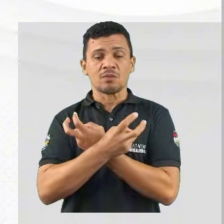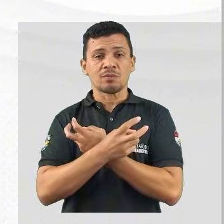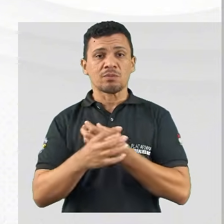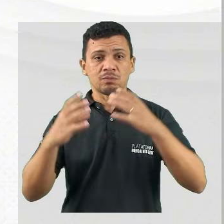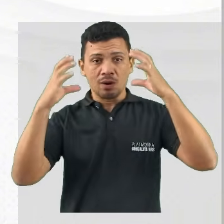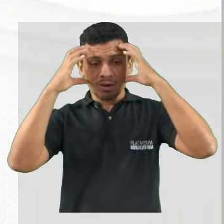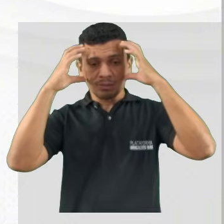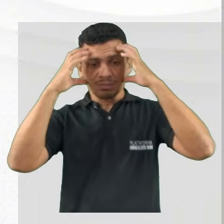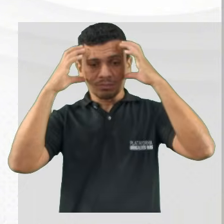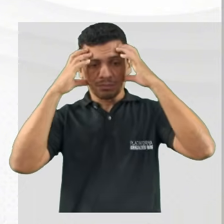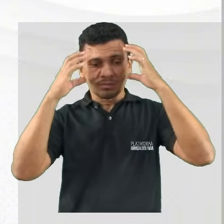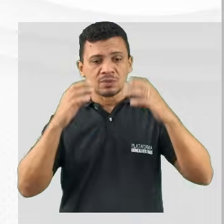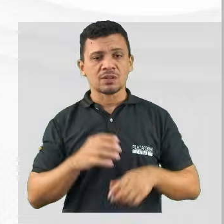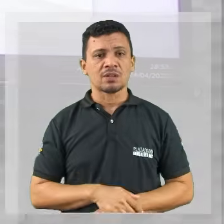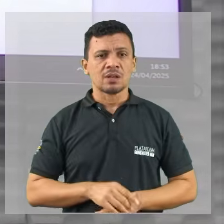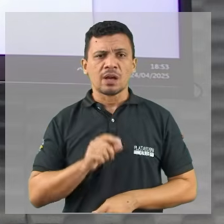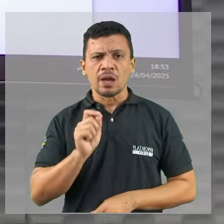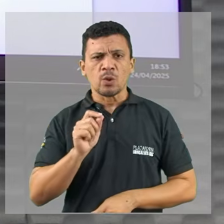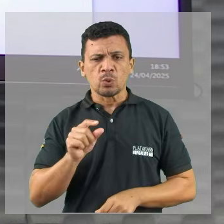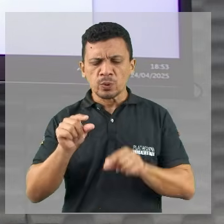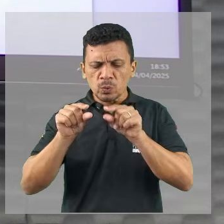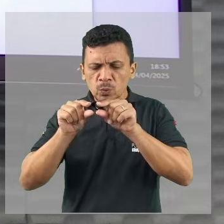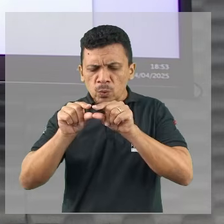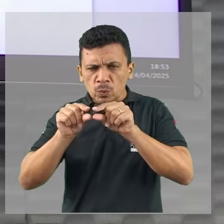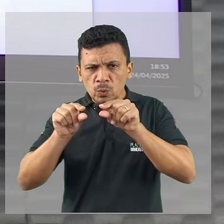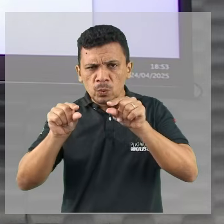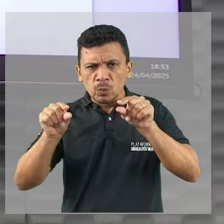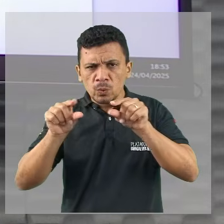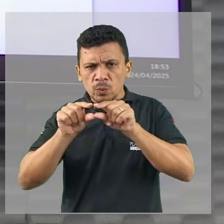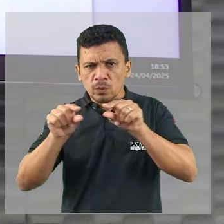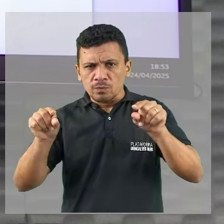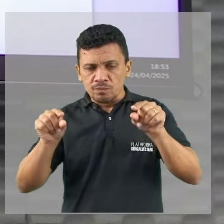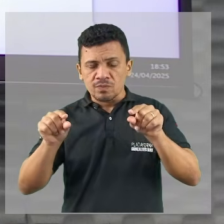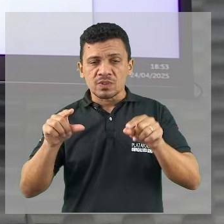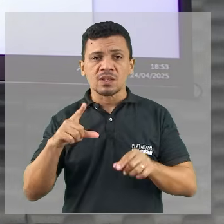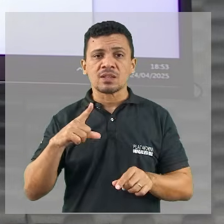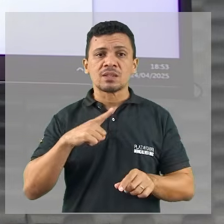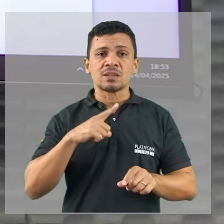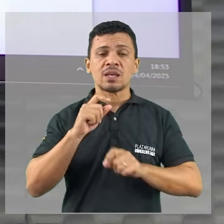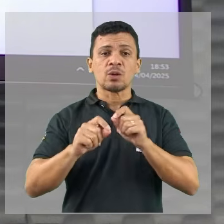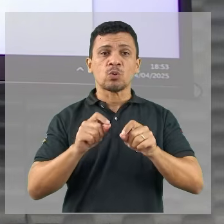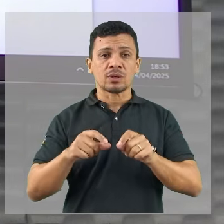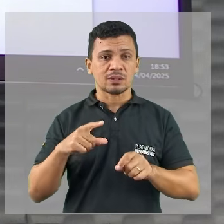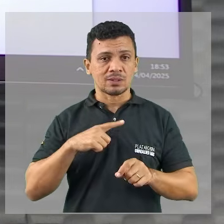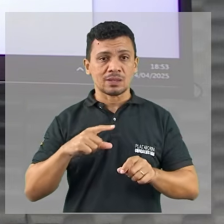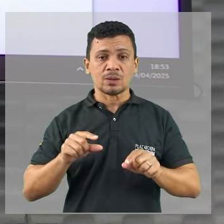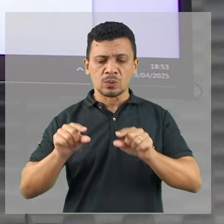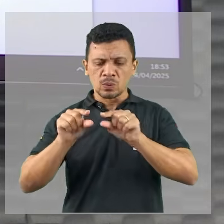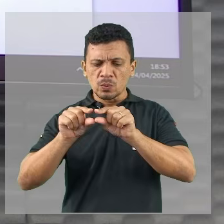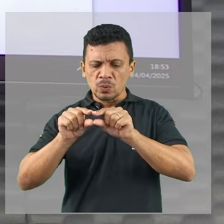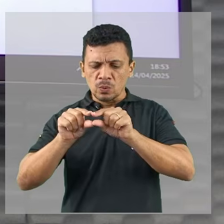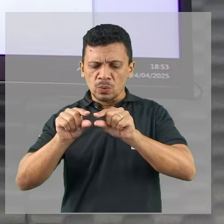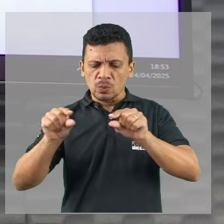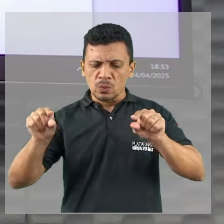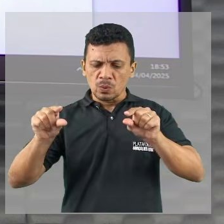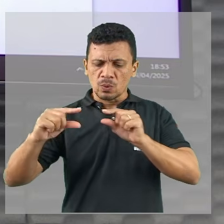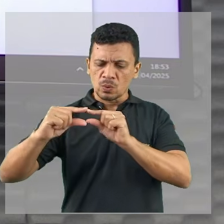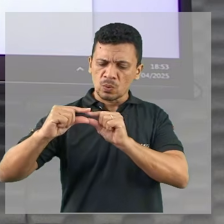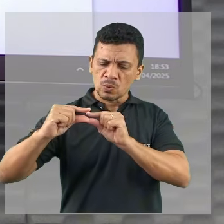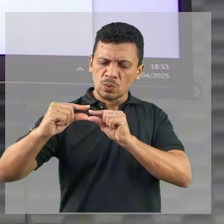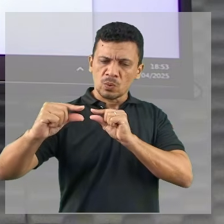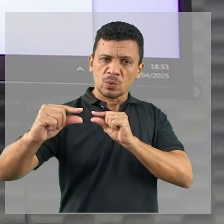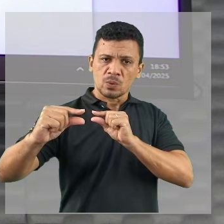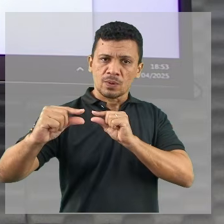ossos planos, eles são finos, porém eles têm a largura e comprimento bem próximos, mas